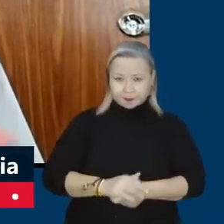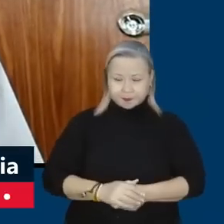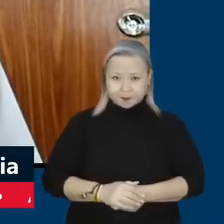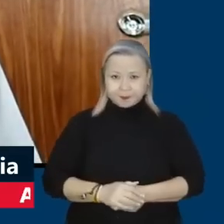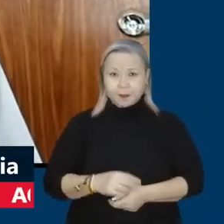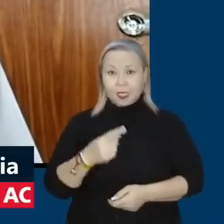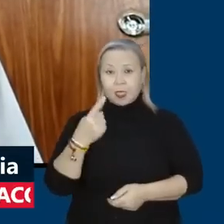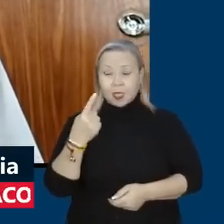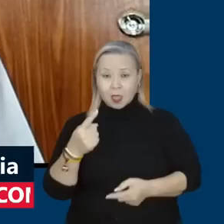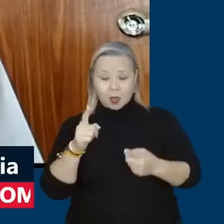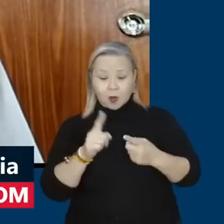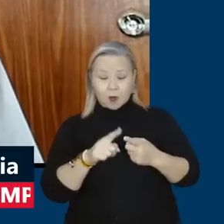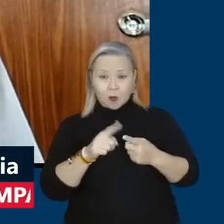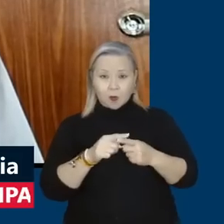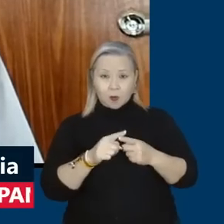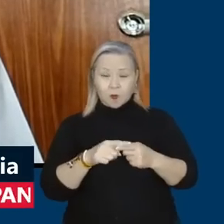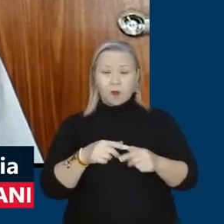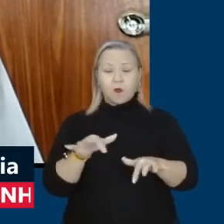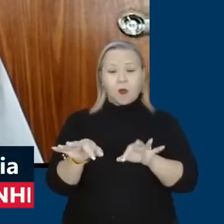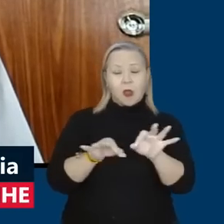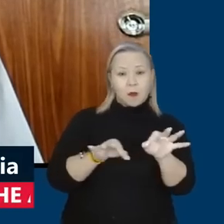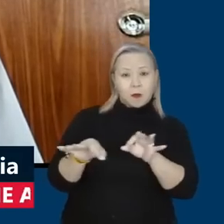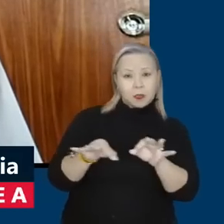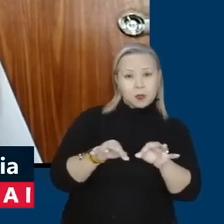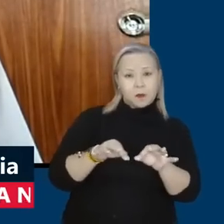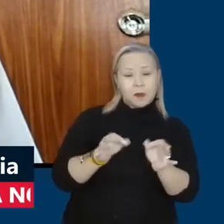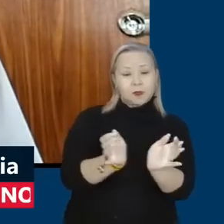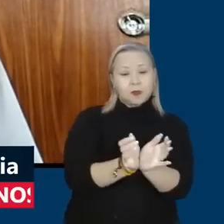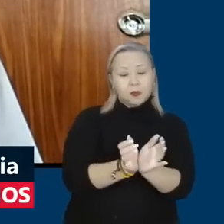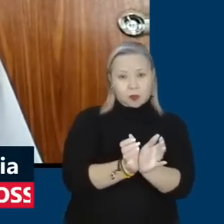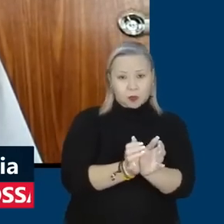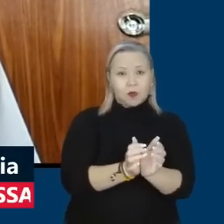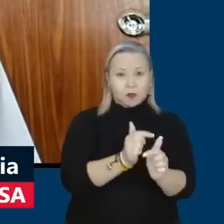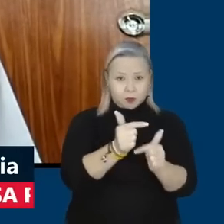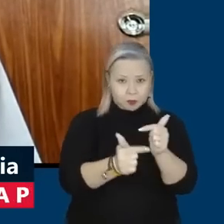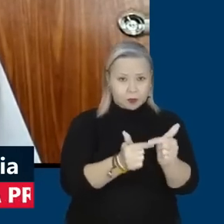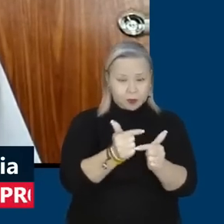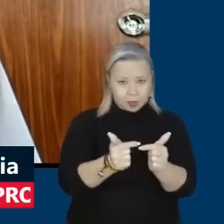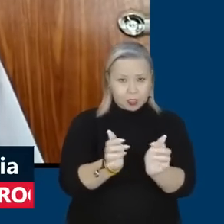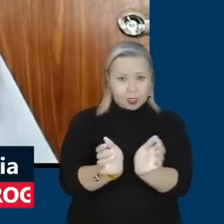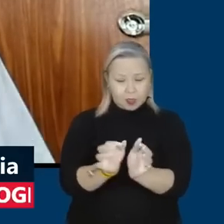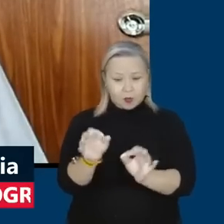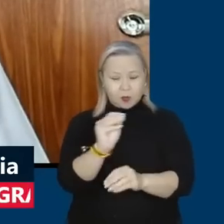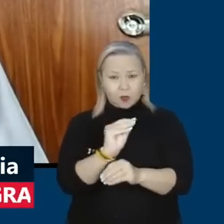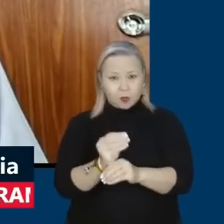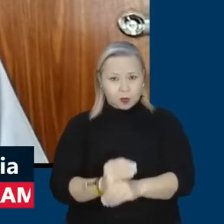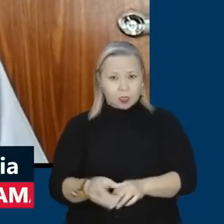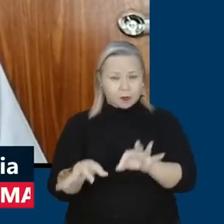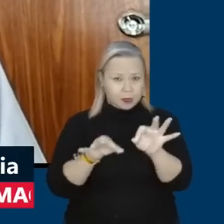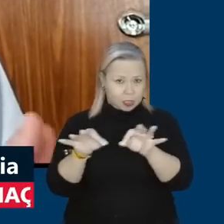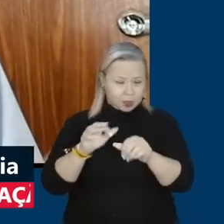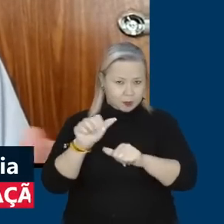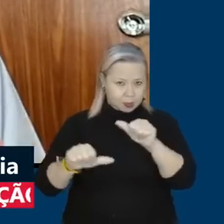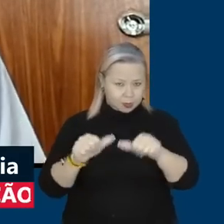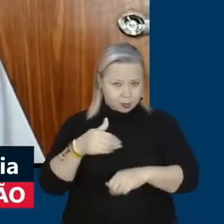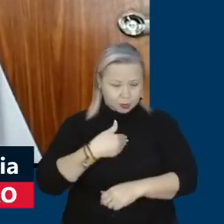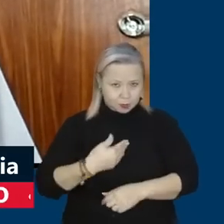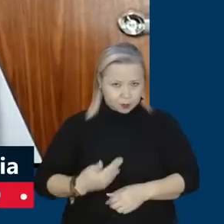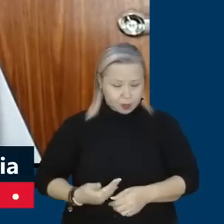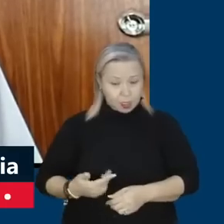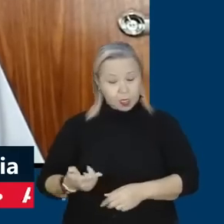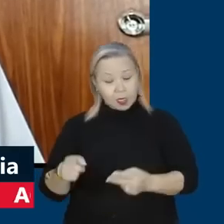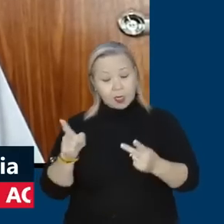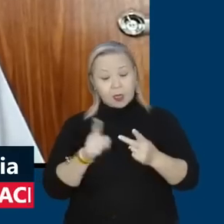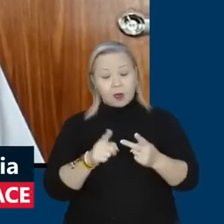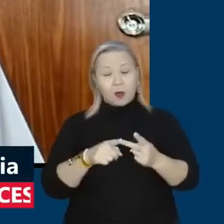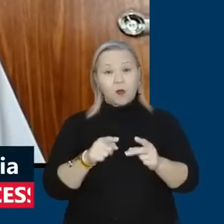Um era o GT de planejamento, cuidando da transição na área do planejamento. E o outro, eu trabalho como líder da